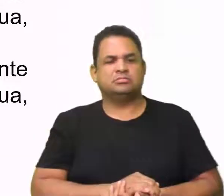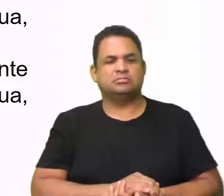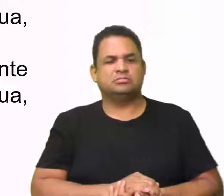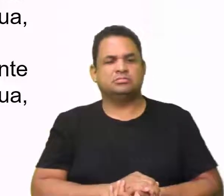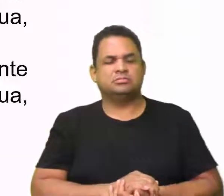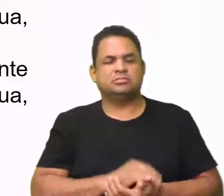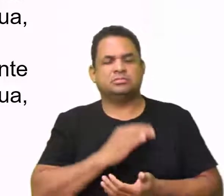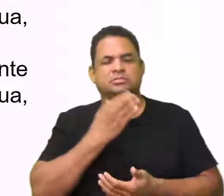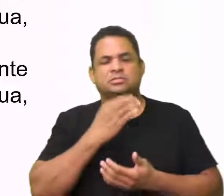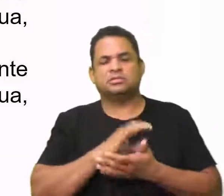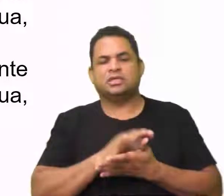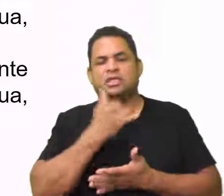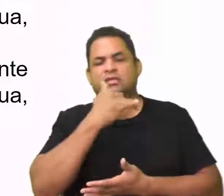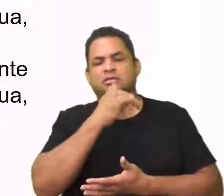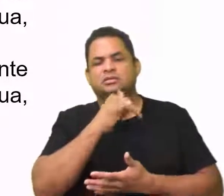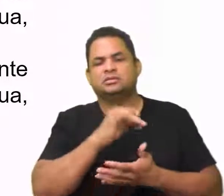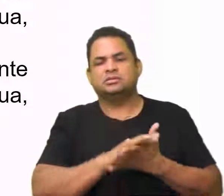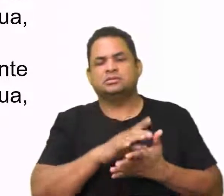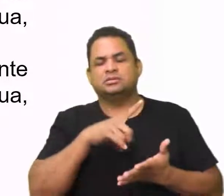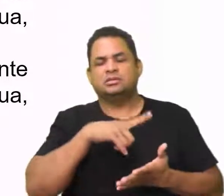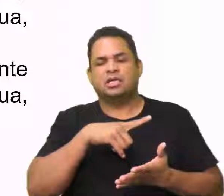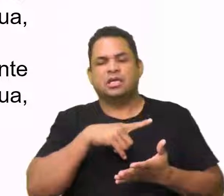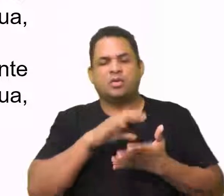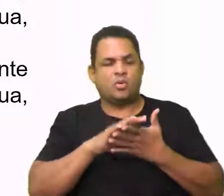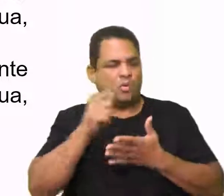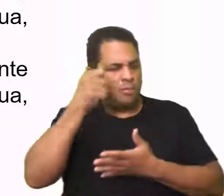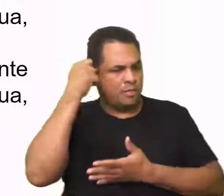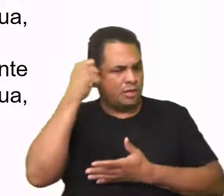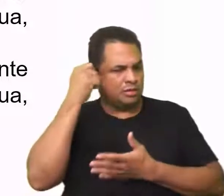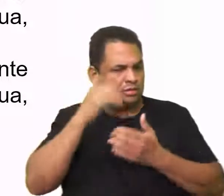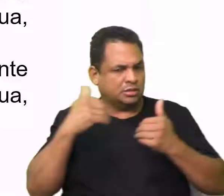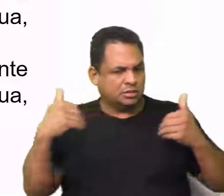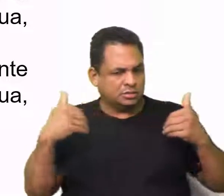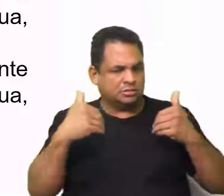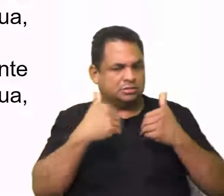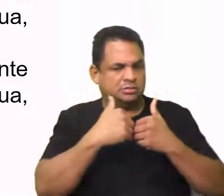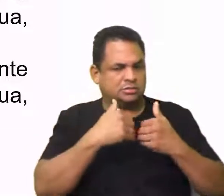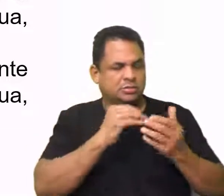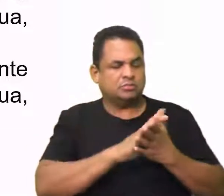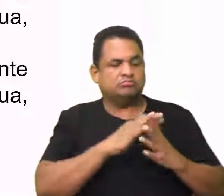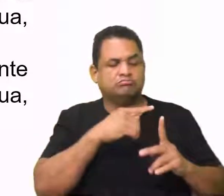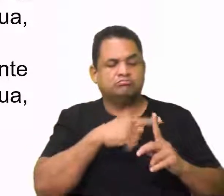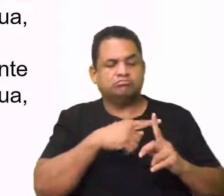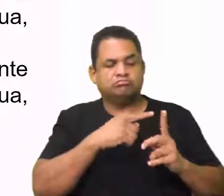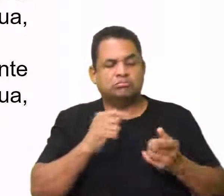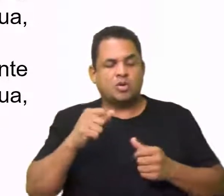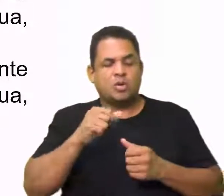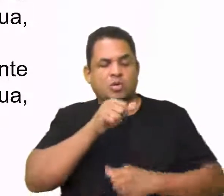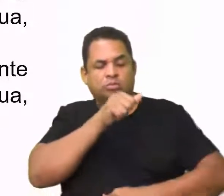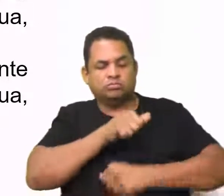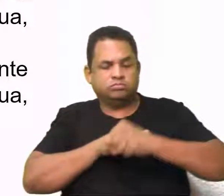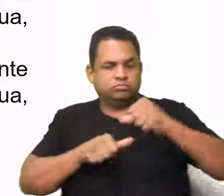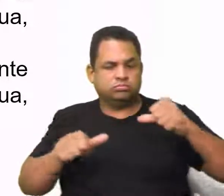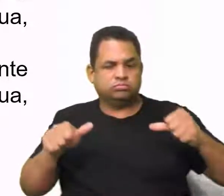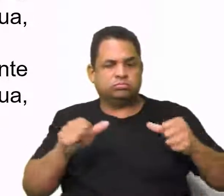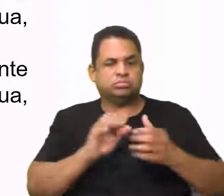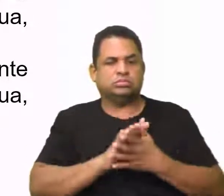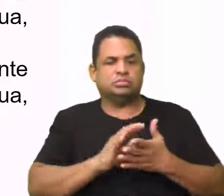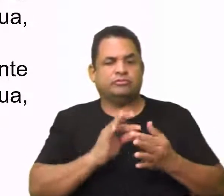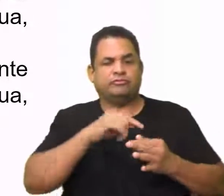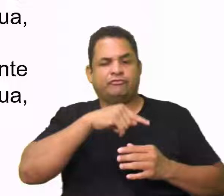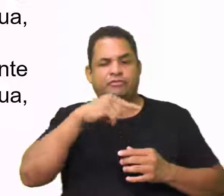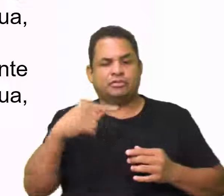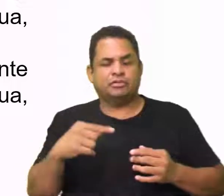em excesso no pente, né, atrai as cargas de sinal oposto da água, fazendo com que o filete